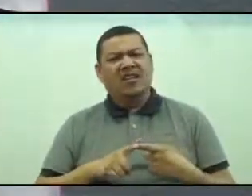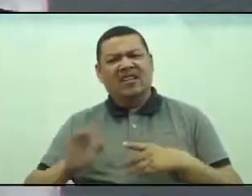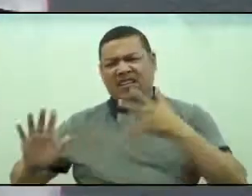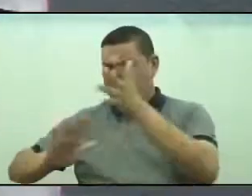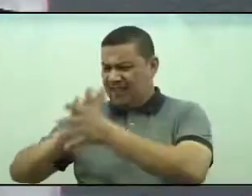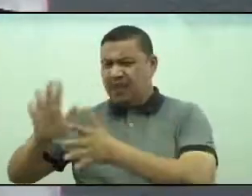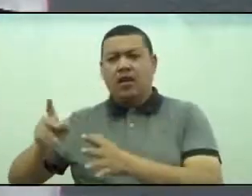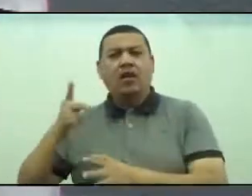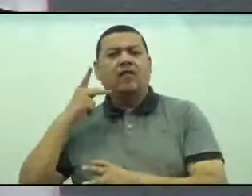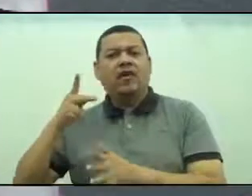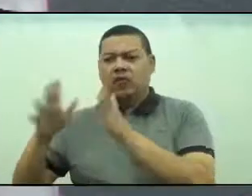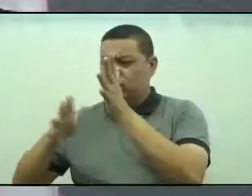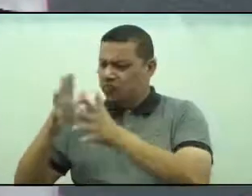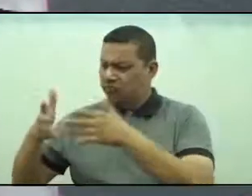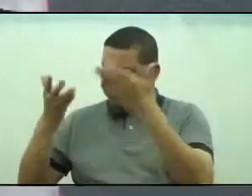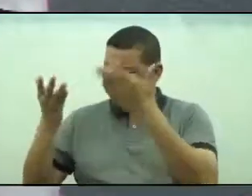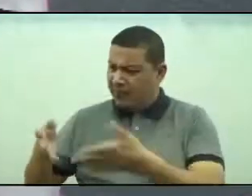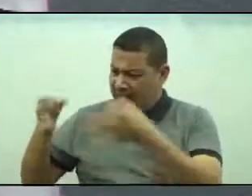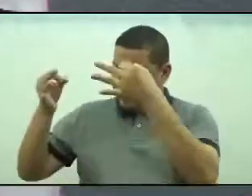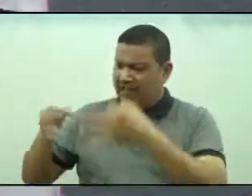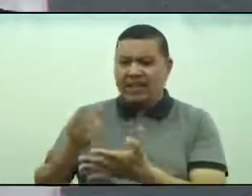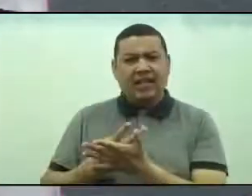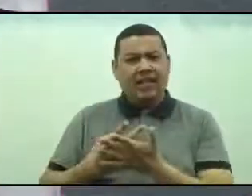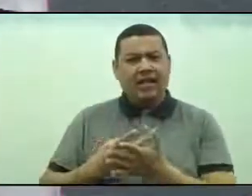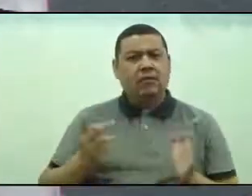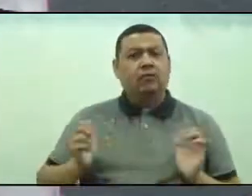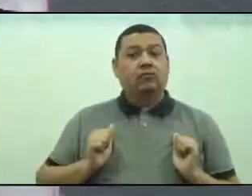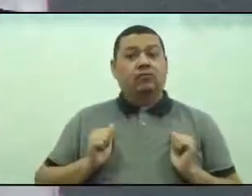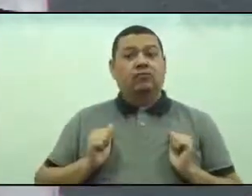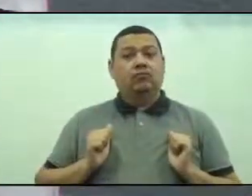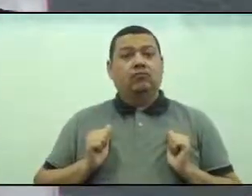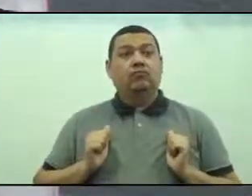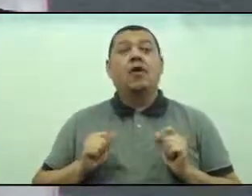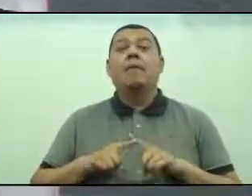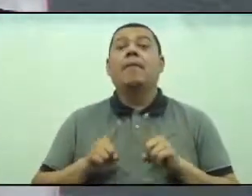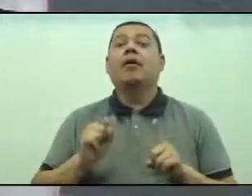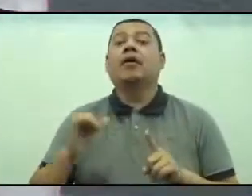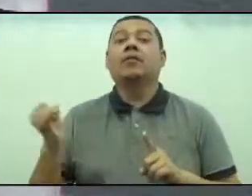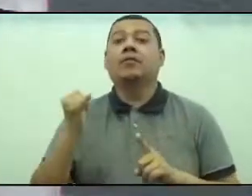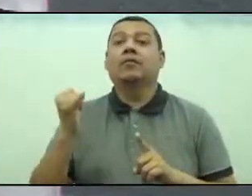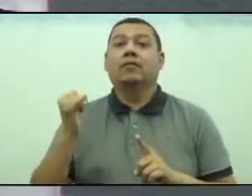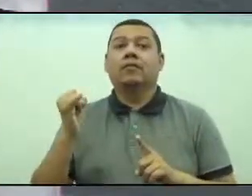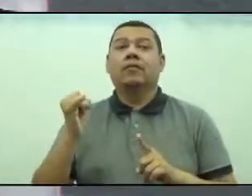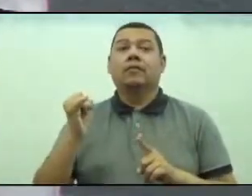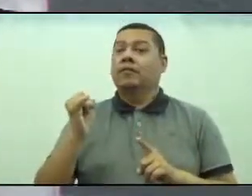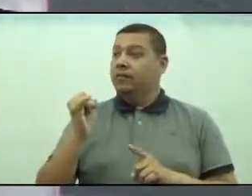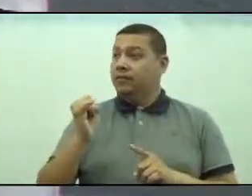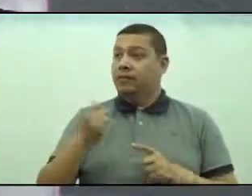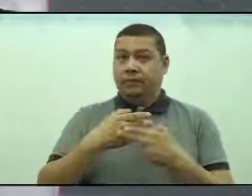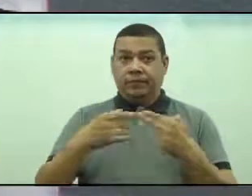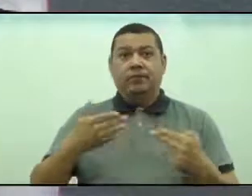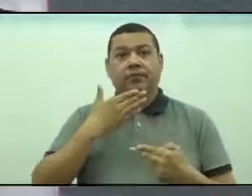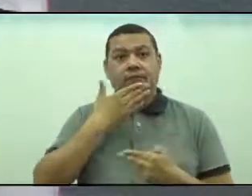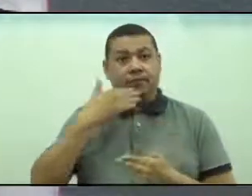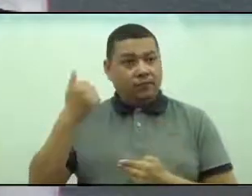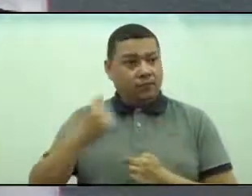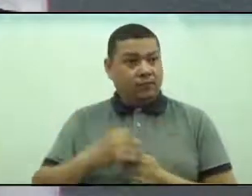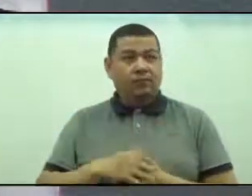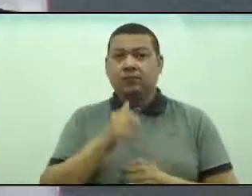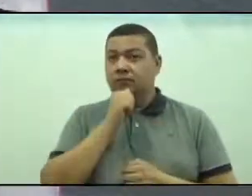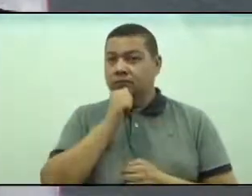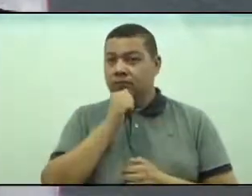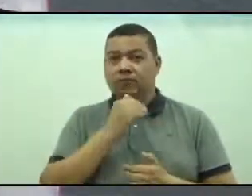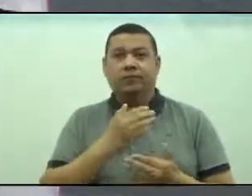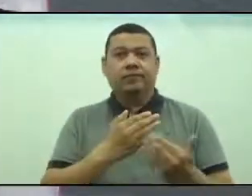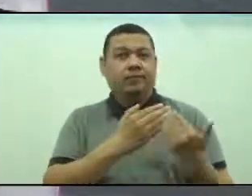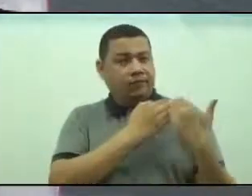não se há um comprometimento de que as coisas realmente melhorem. Não se há um comprometimento,